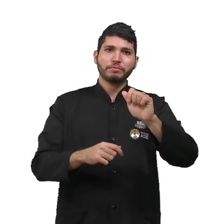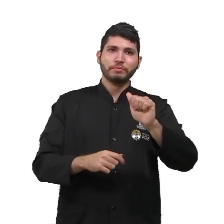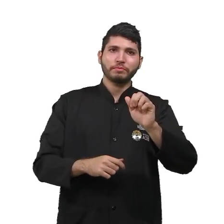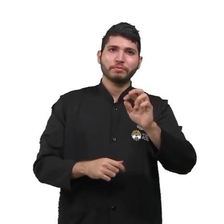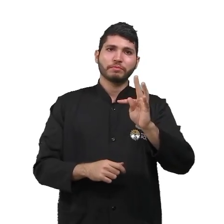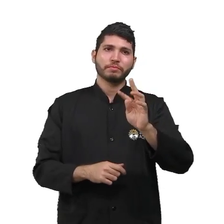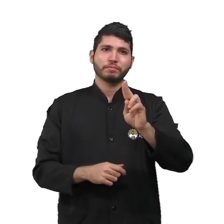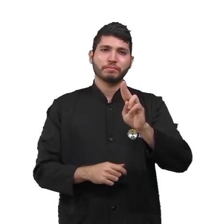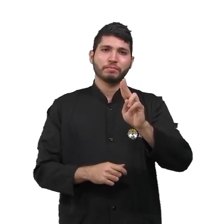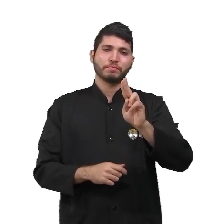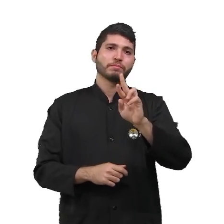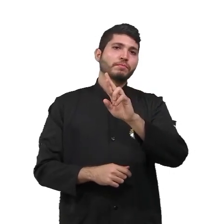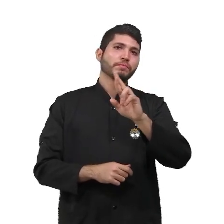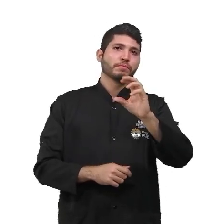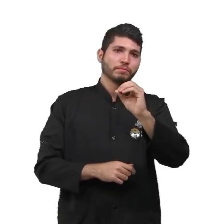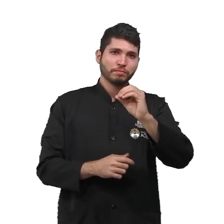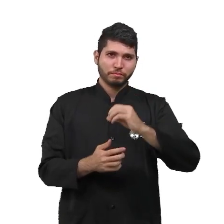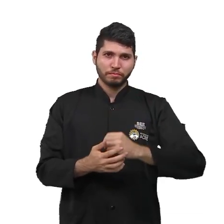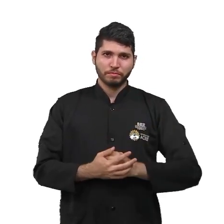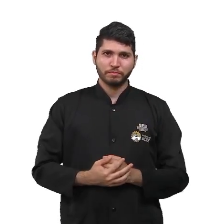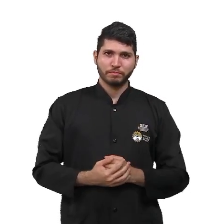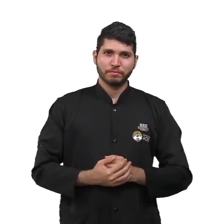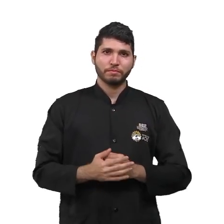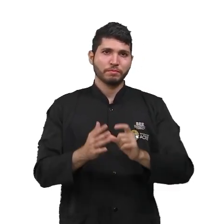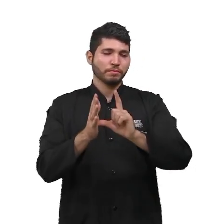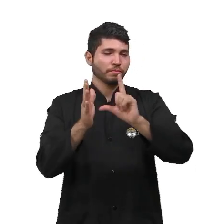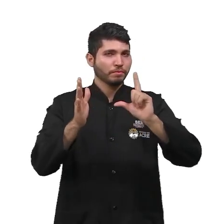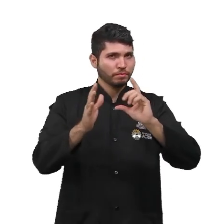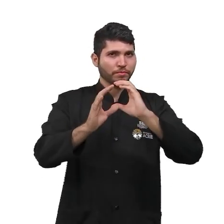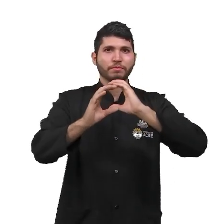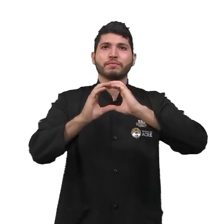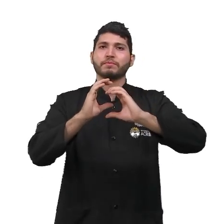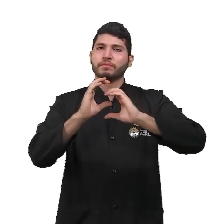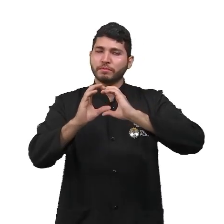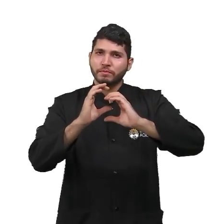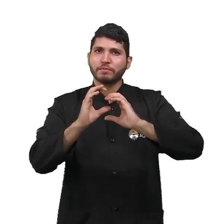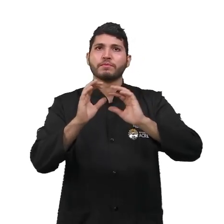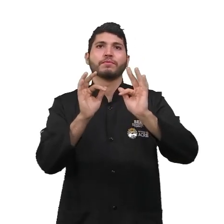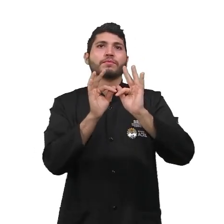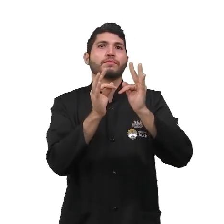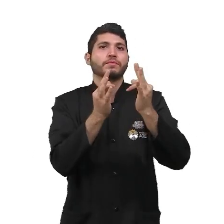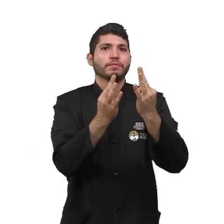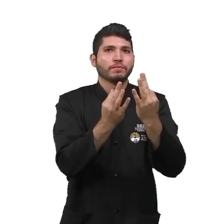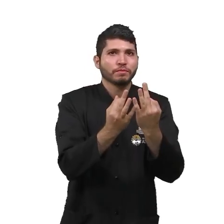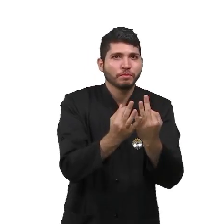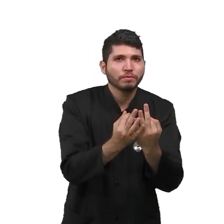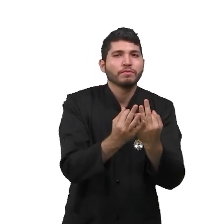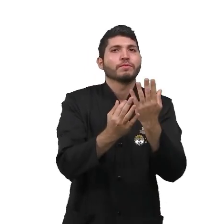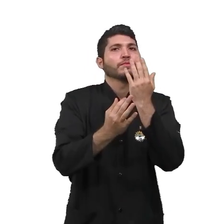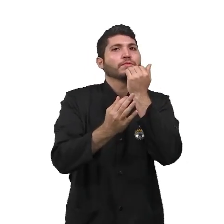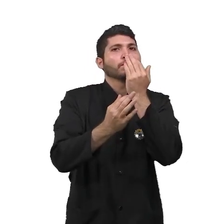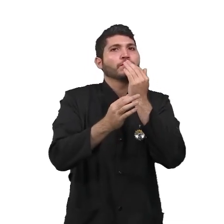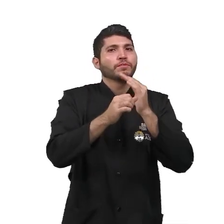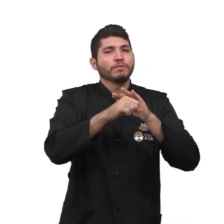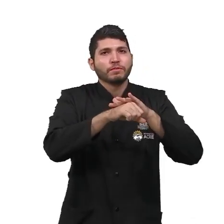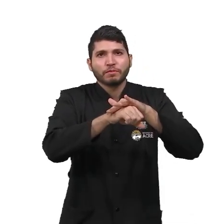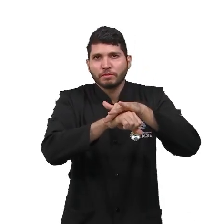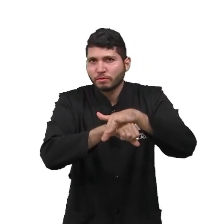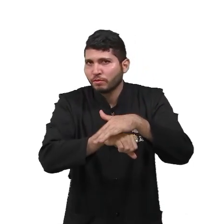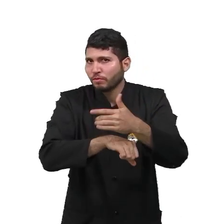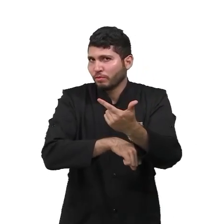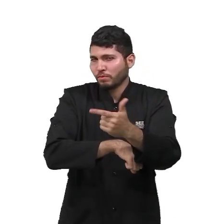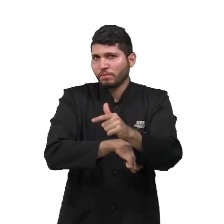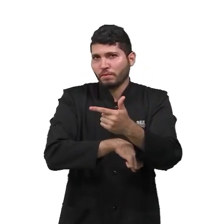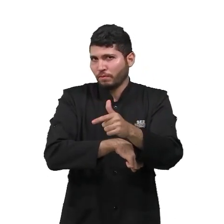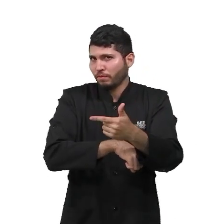então ele faz uma colocação aí. Antes, la comunicación familiar de la cena no existia.